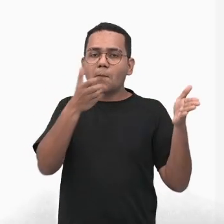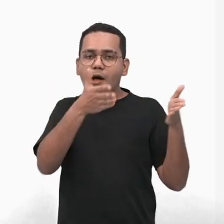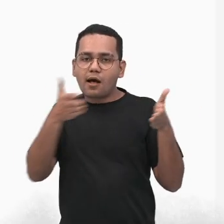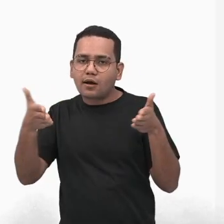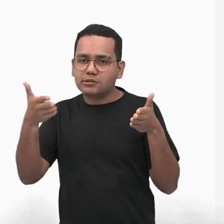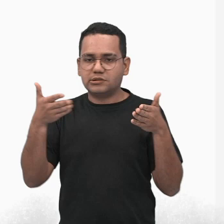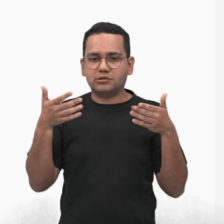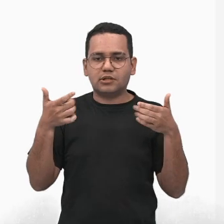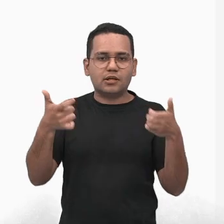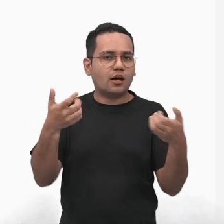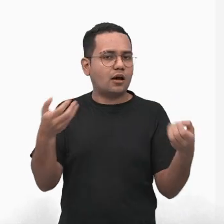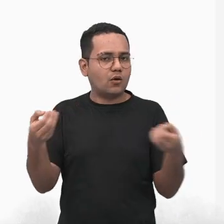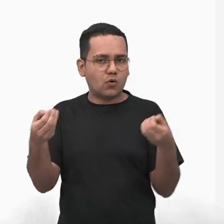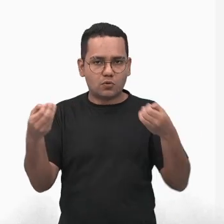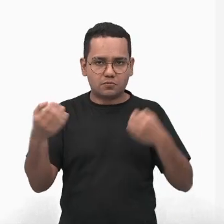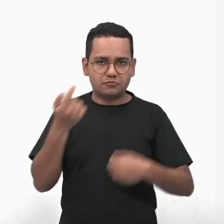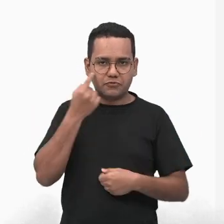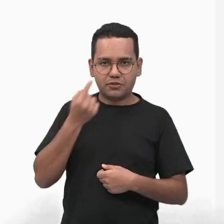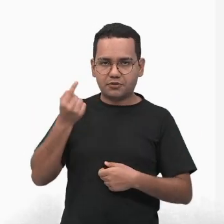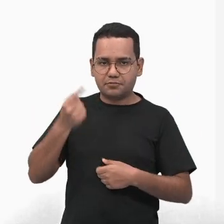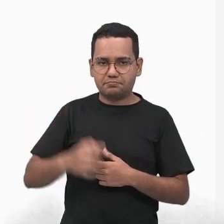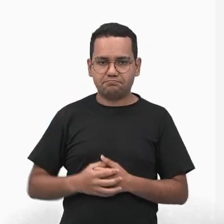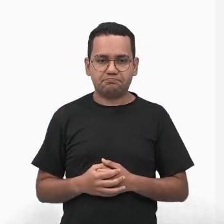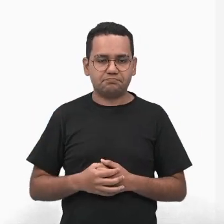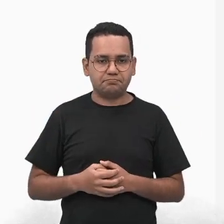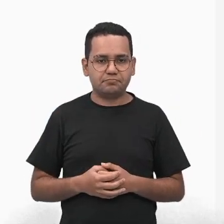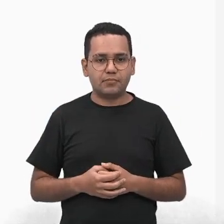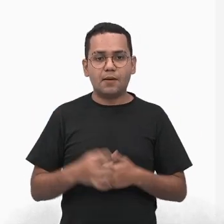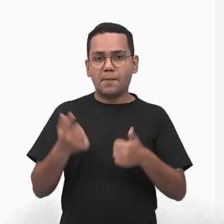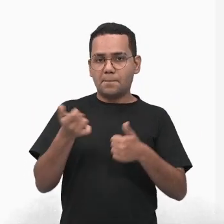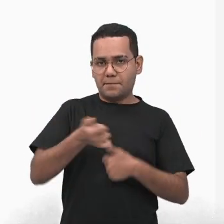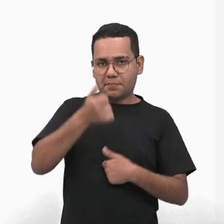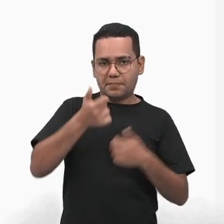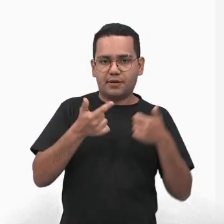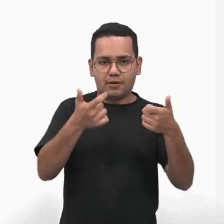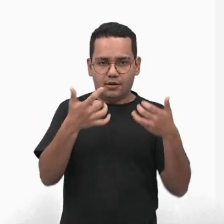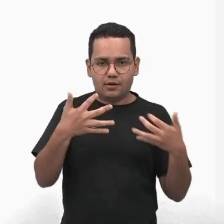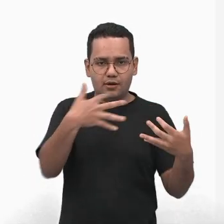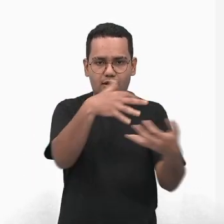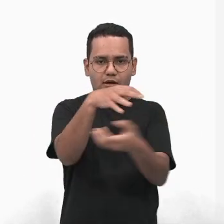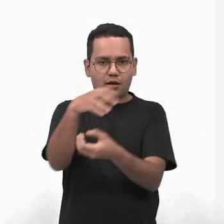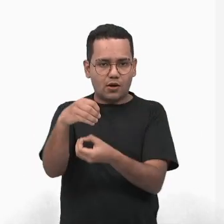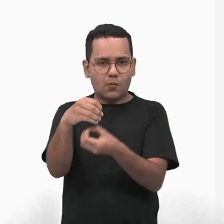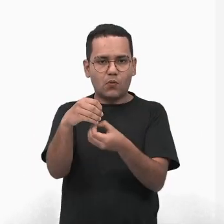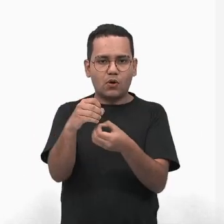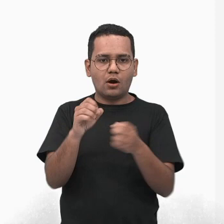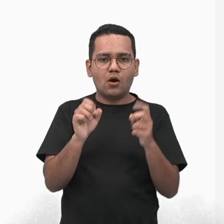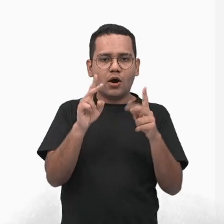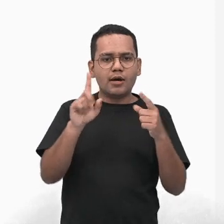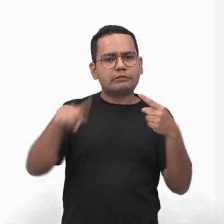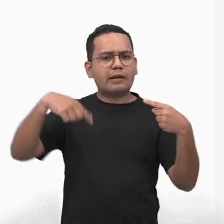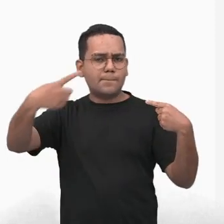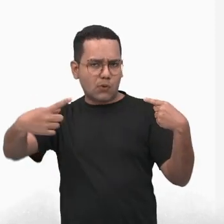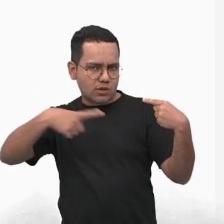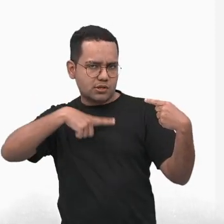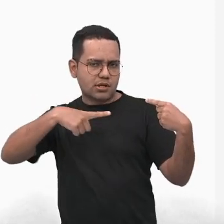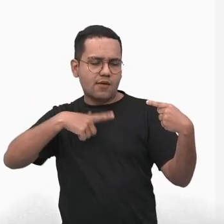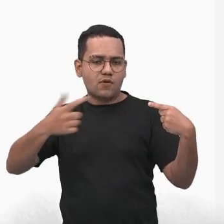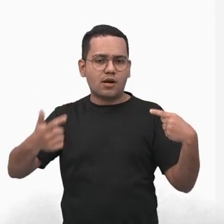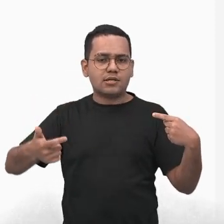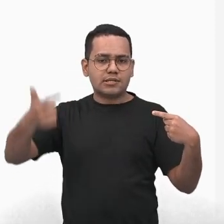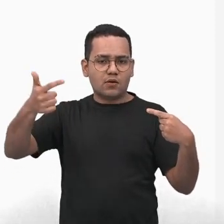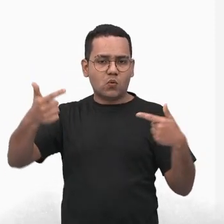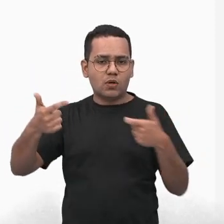lá. A Primeira Guerra Mundial recebeu esse nome após a eclosão da Segunda Guerra Mundial. Antes disso,